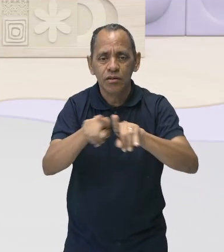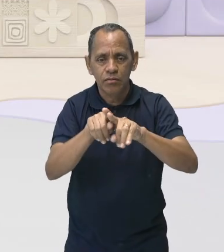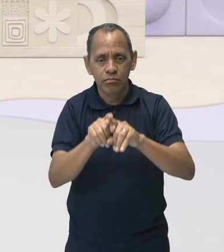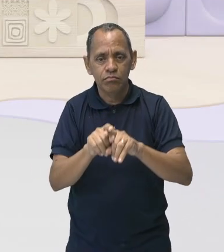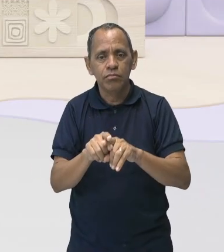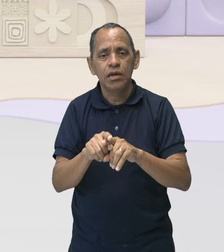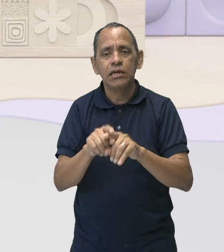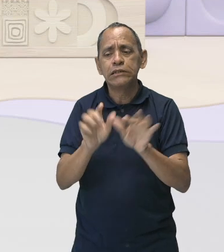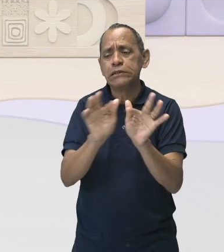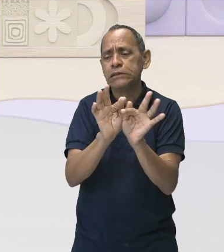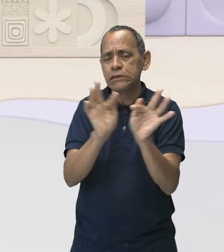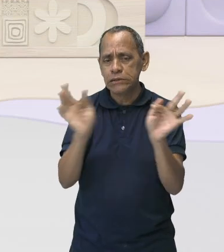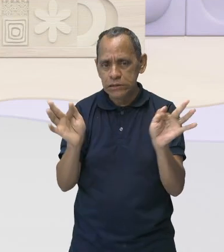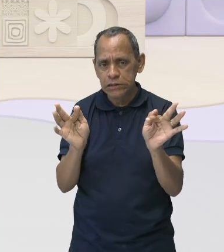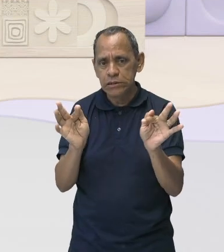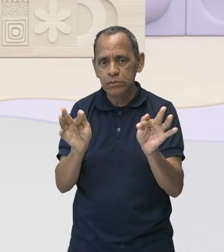tempo,